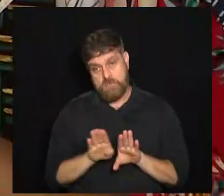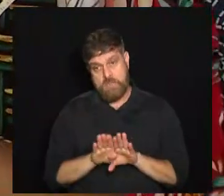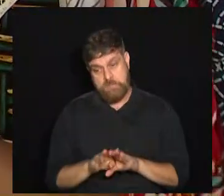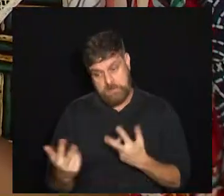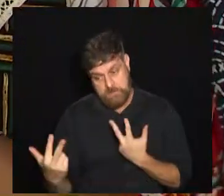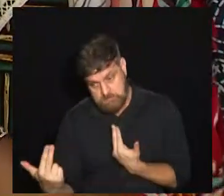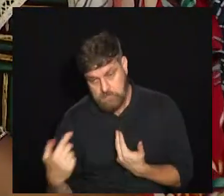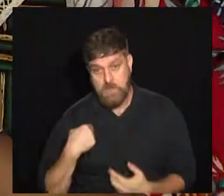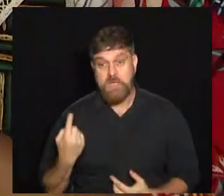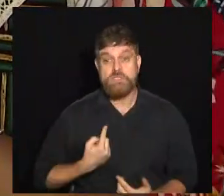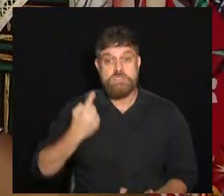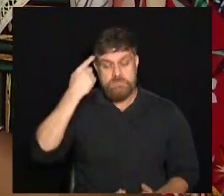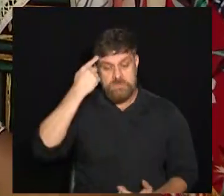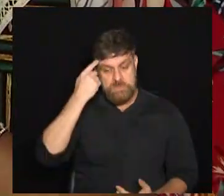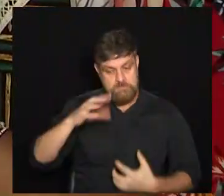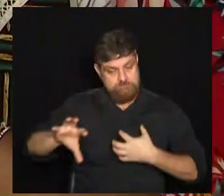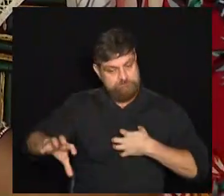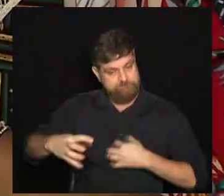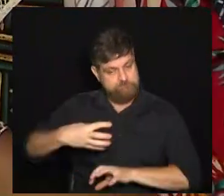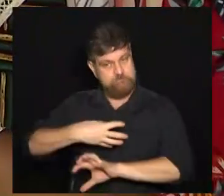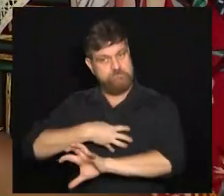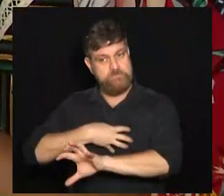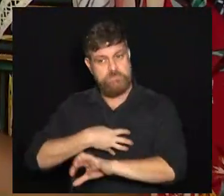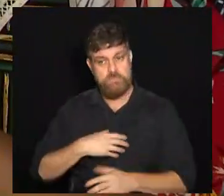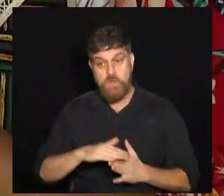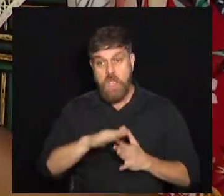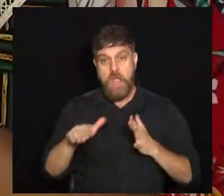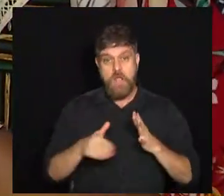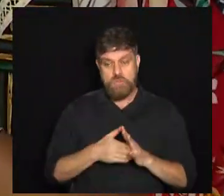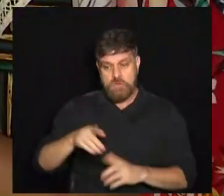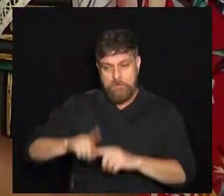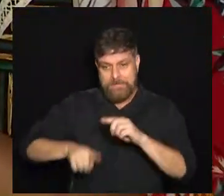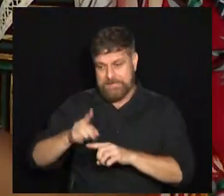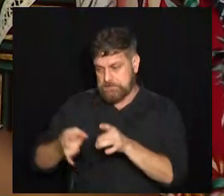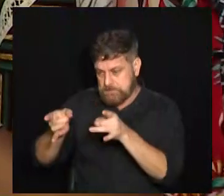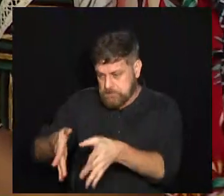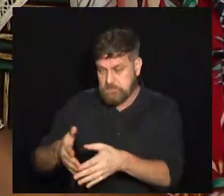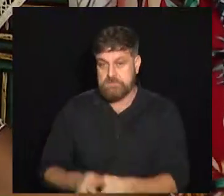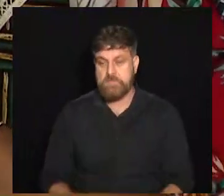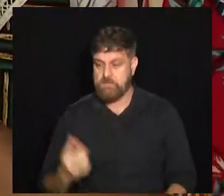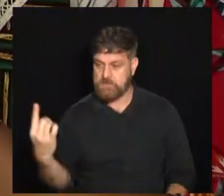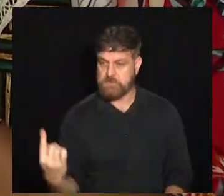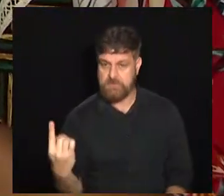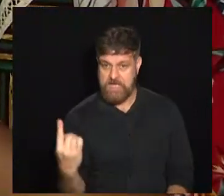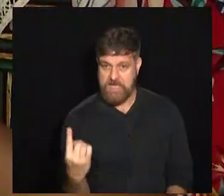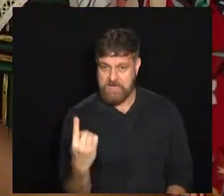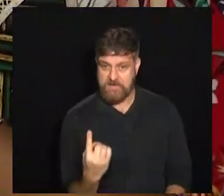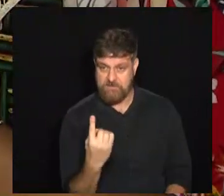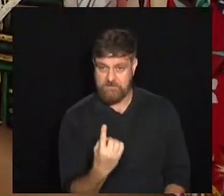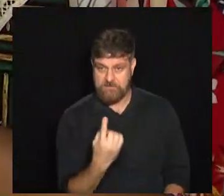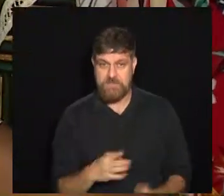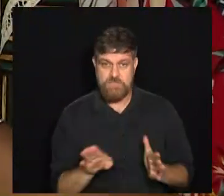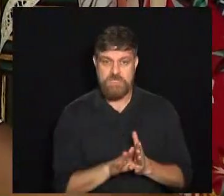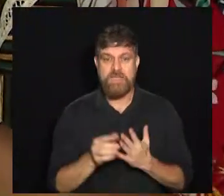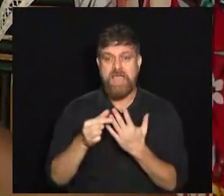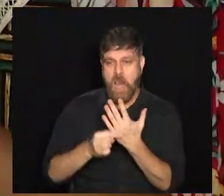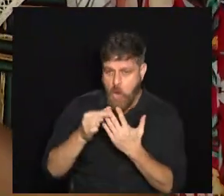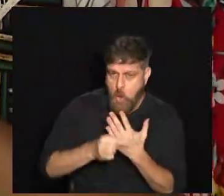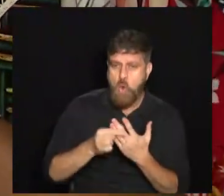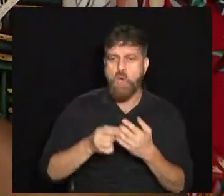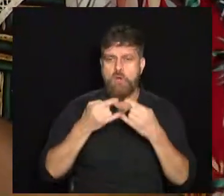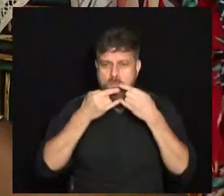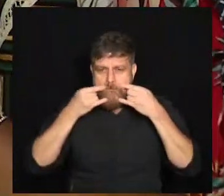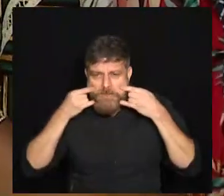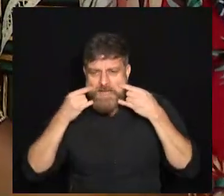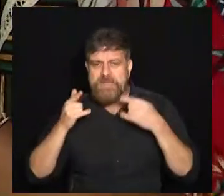em nós e no próximo. Então, tudo descartável, a cliente que chega até meu estabelecimento, ela vai ter a luva, ela vai ter a